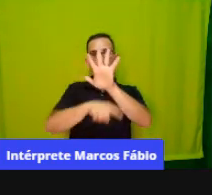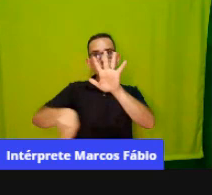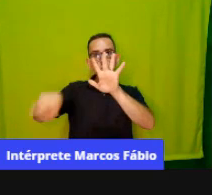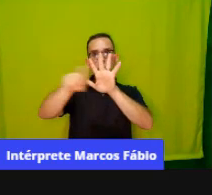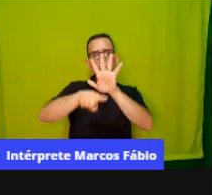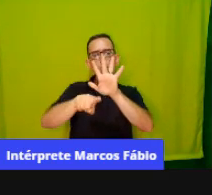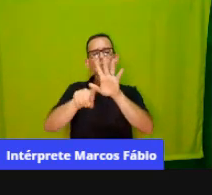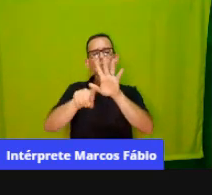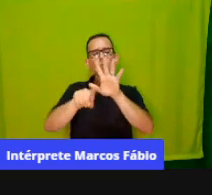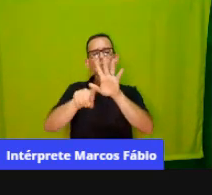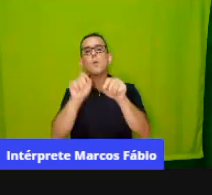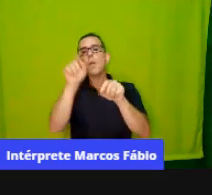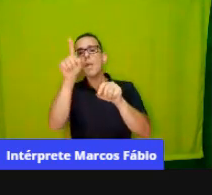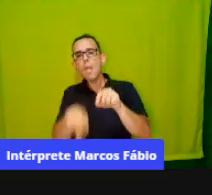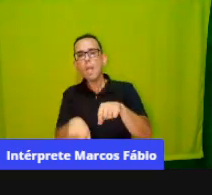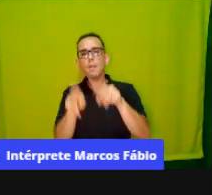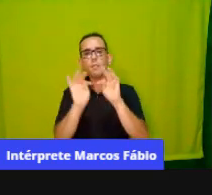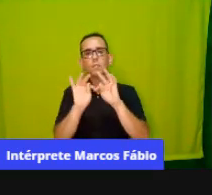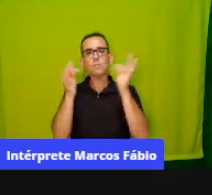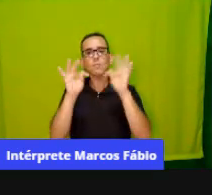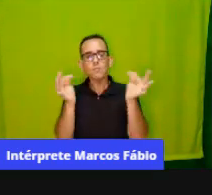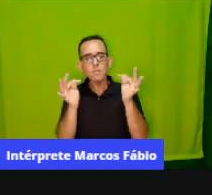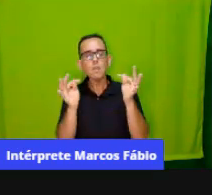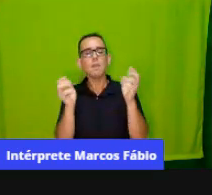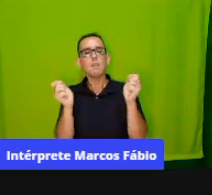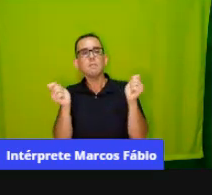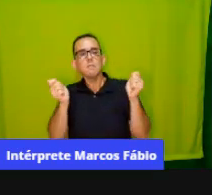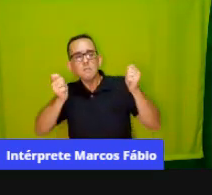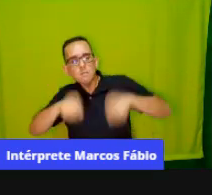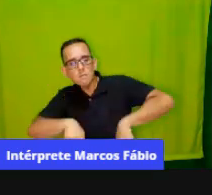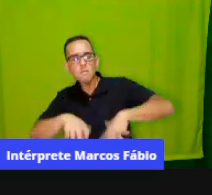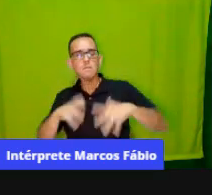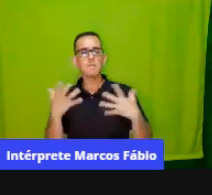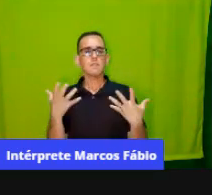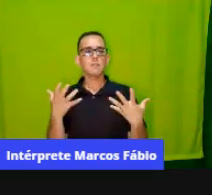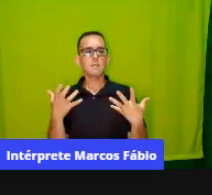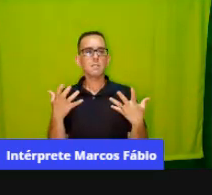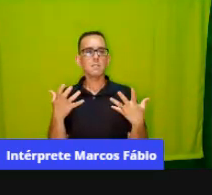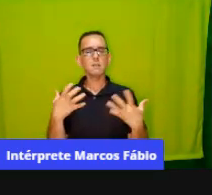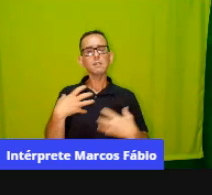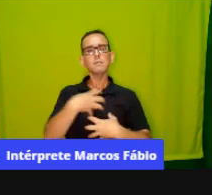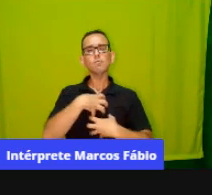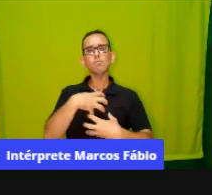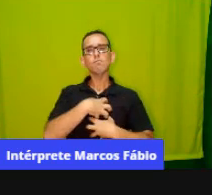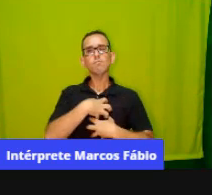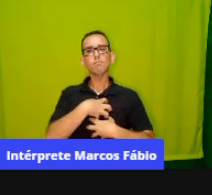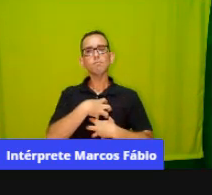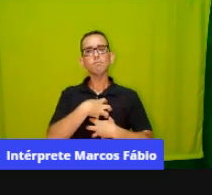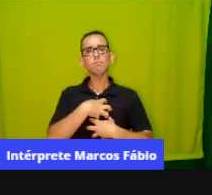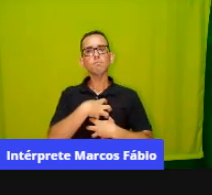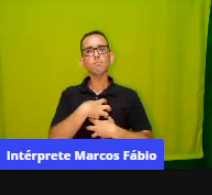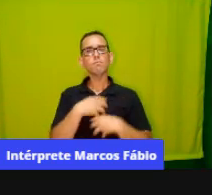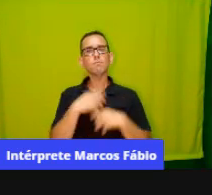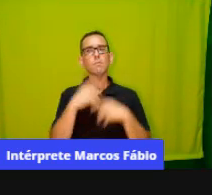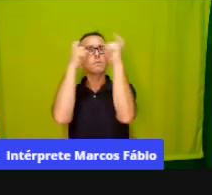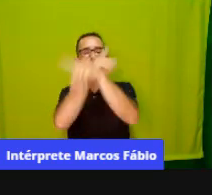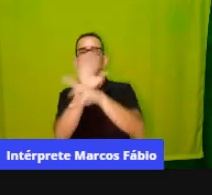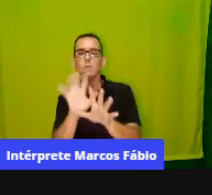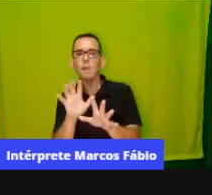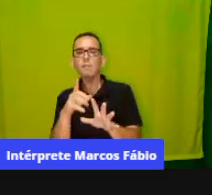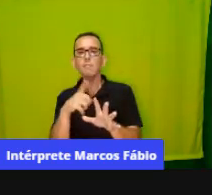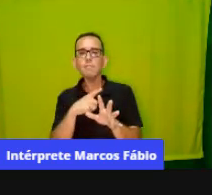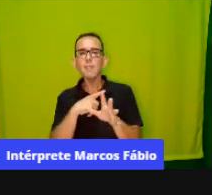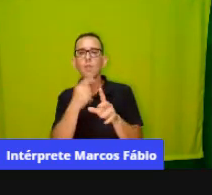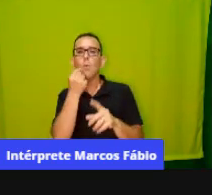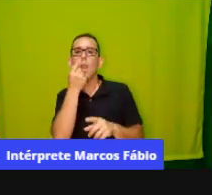um pouquinho que a tecnologia não envolve só situações muito complexas. Nós temos aí um lápis